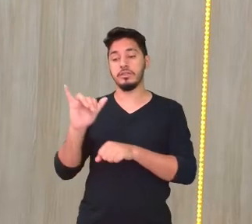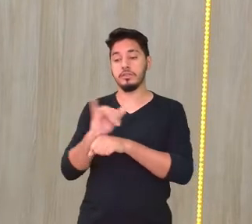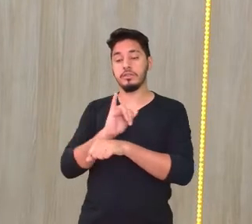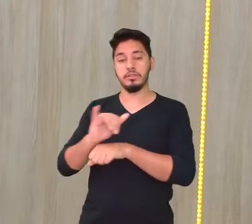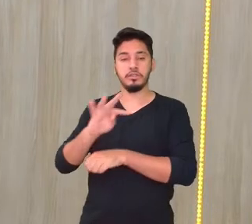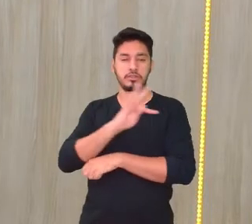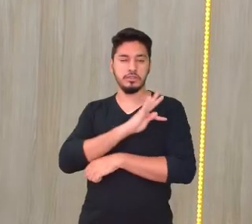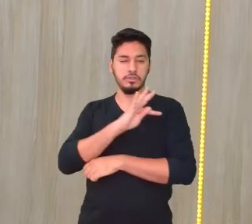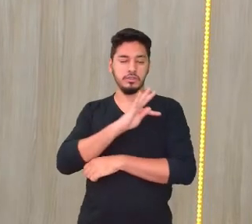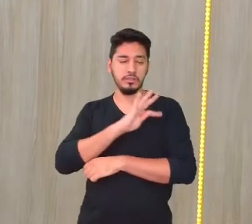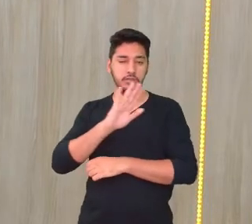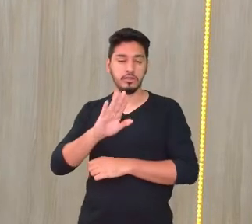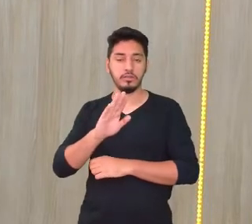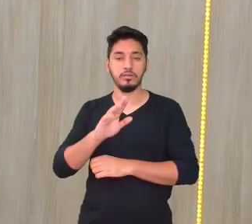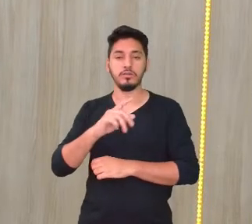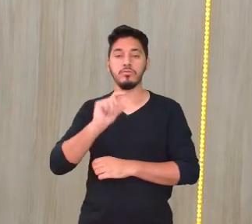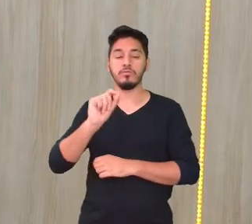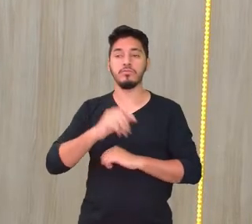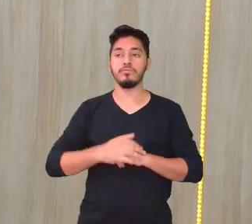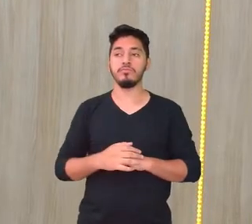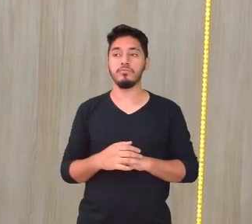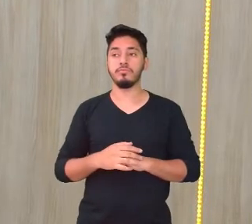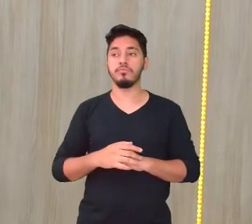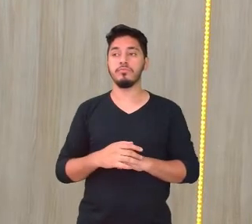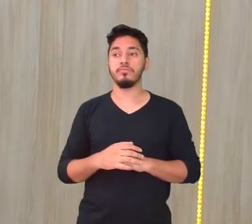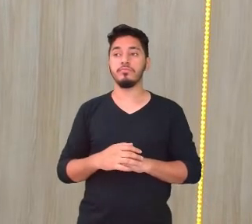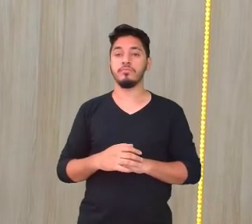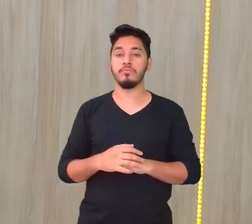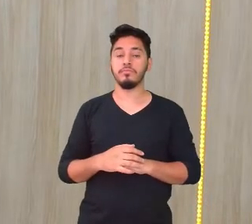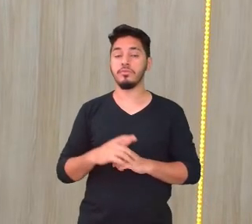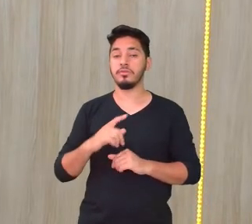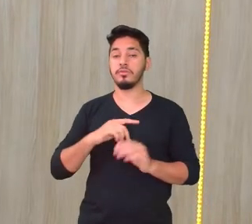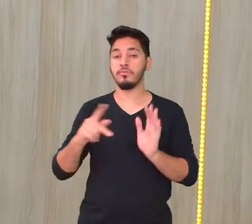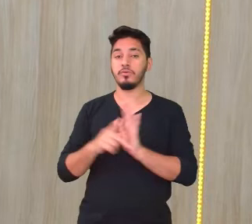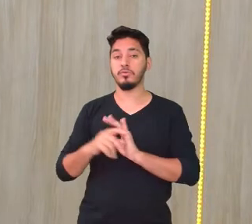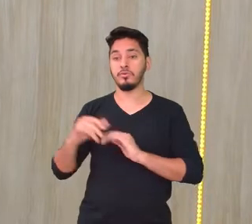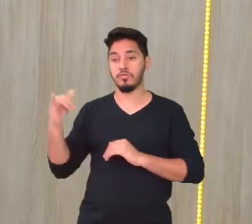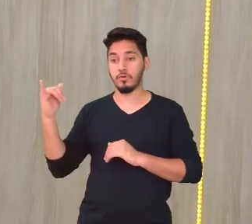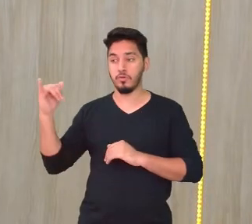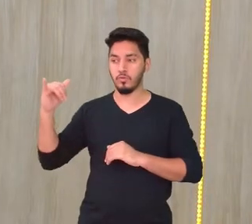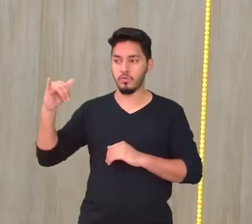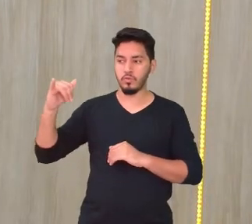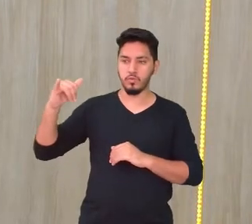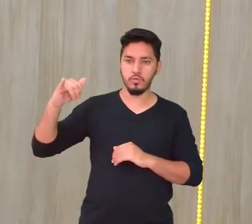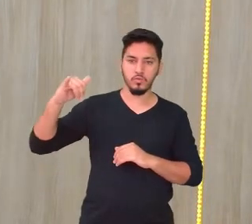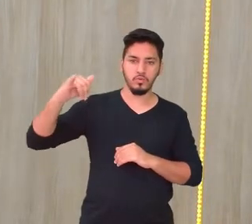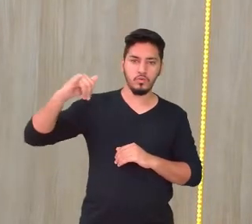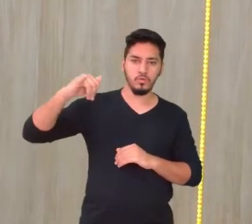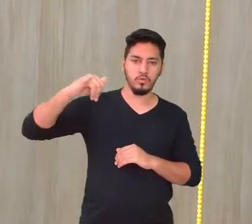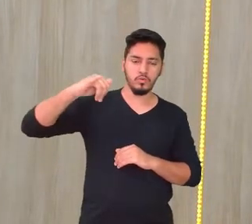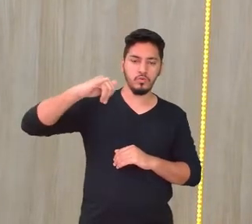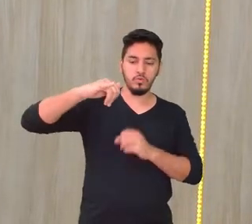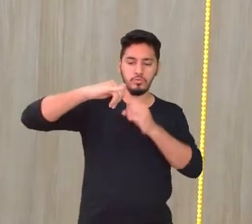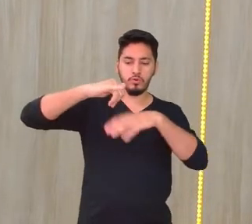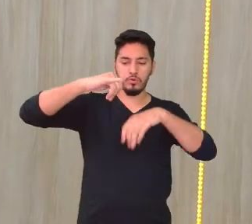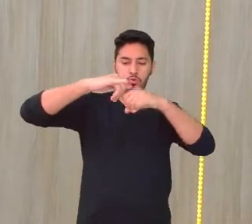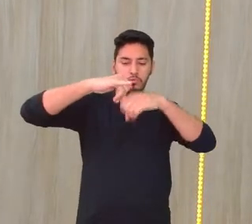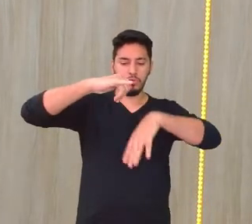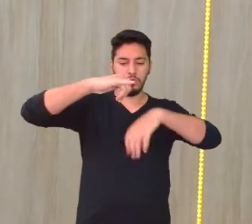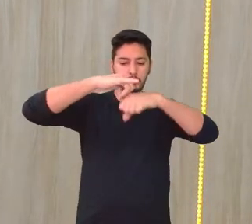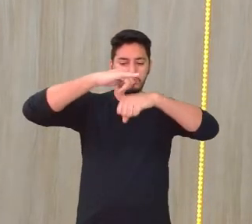ela consistia em você mandar, né, a artilharia aérea, né, os aviões, eles faziam